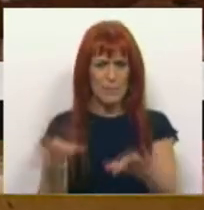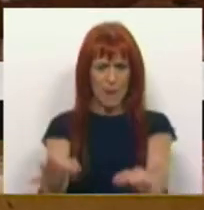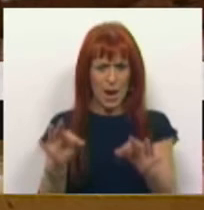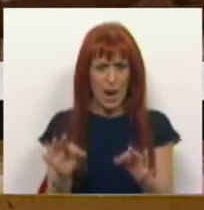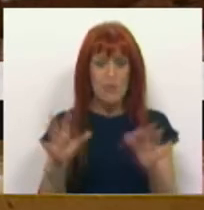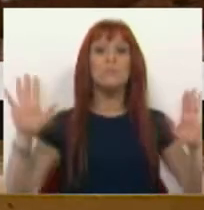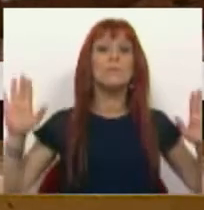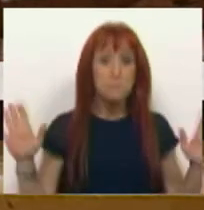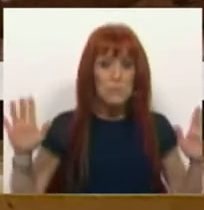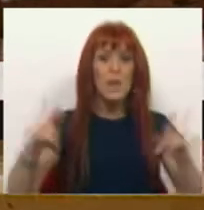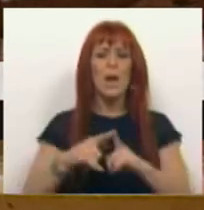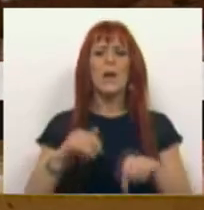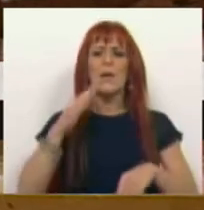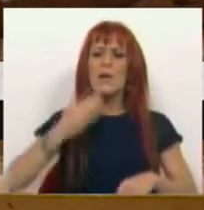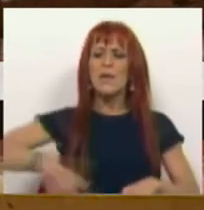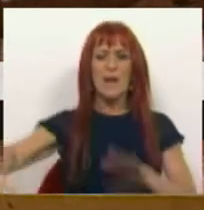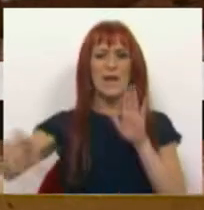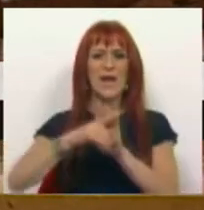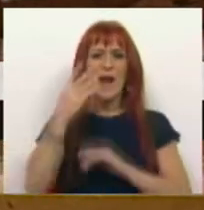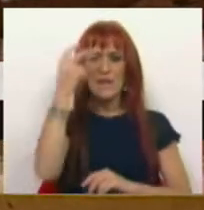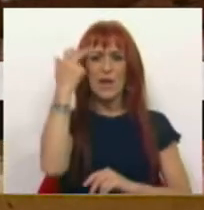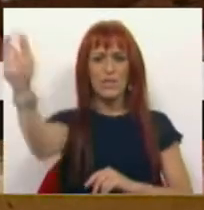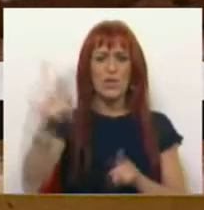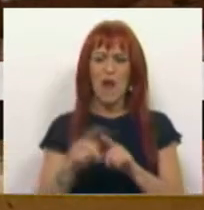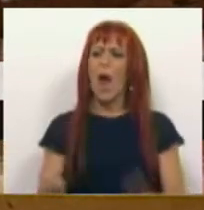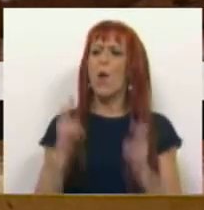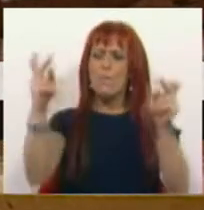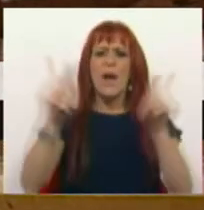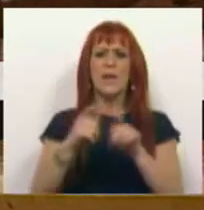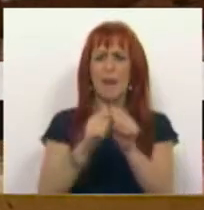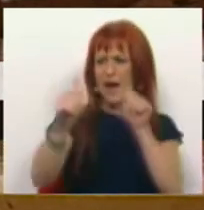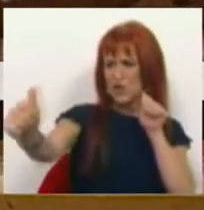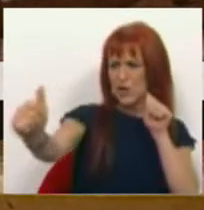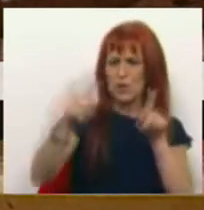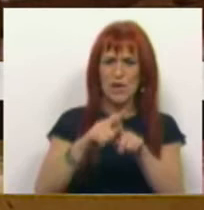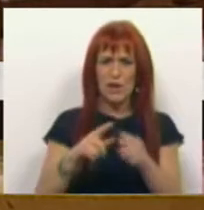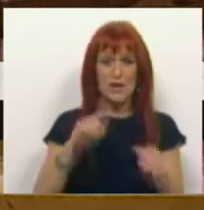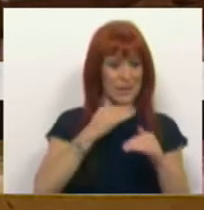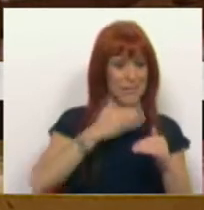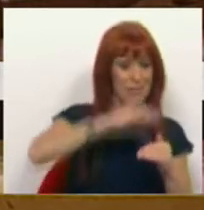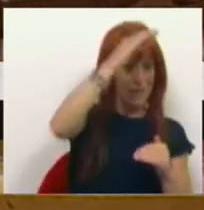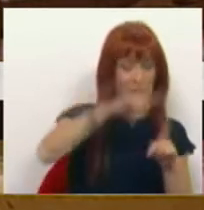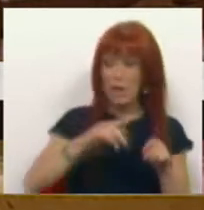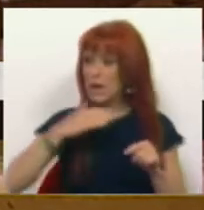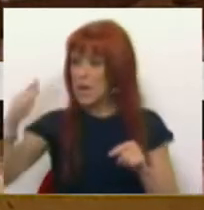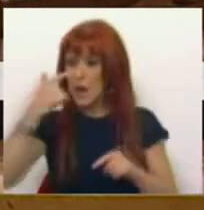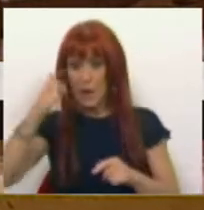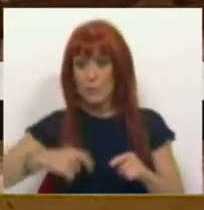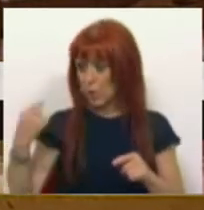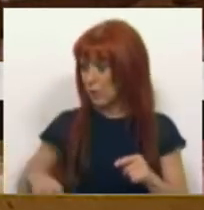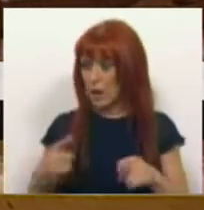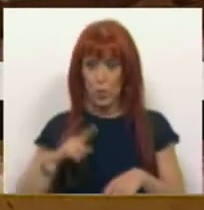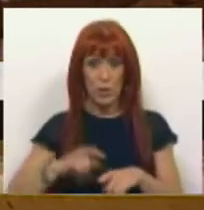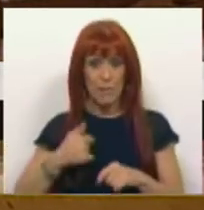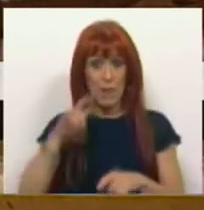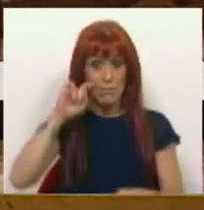antecipadas. Ou seja, com a idade legal da reforma, aumenta também a distância entre essa idade e a idade que o trabalhador tem no